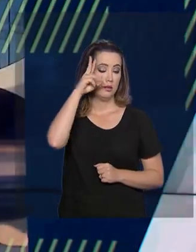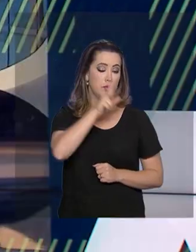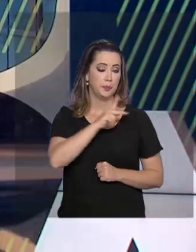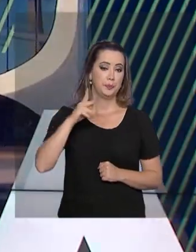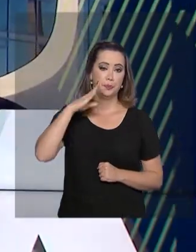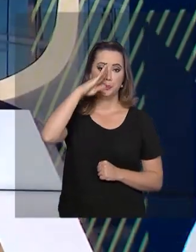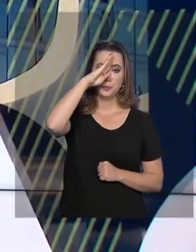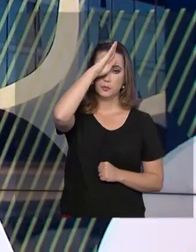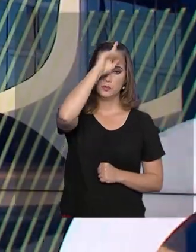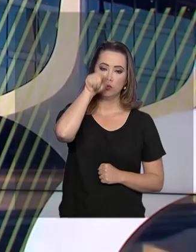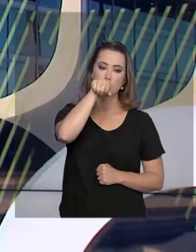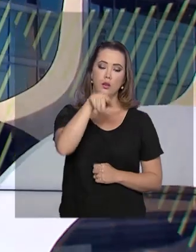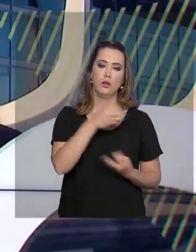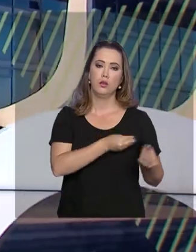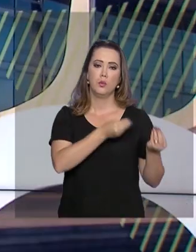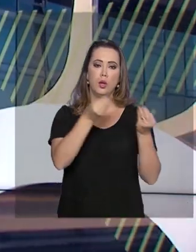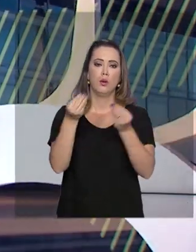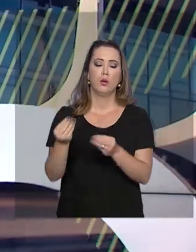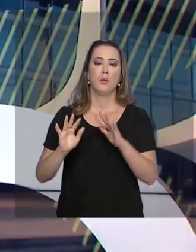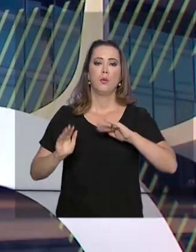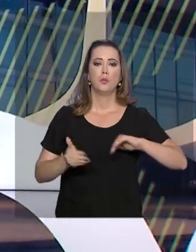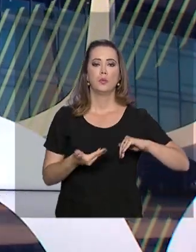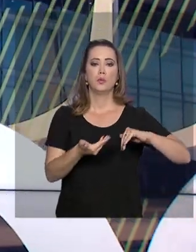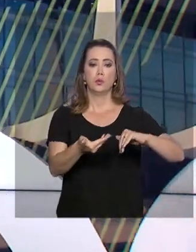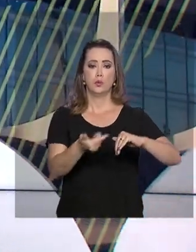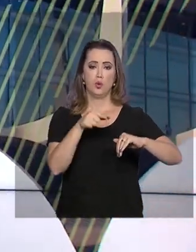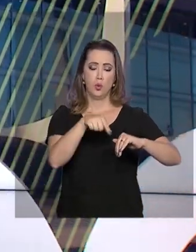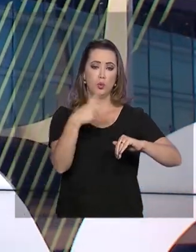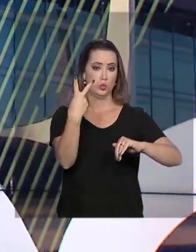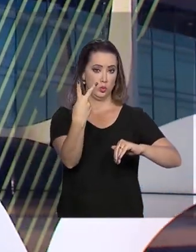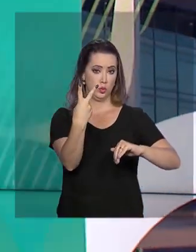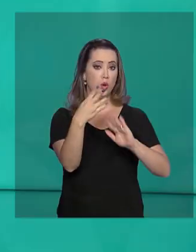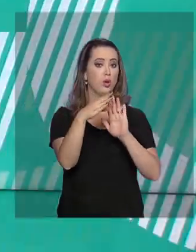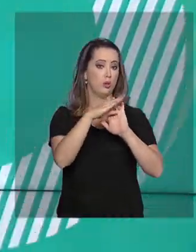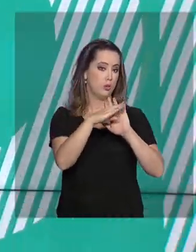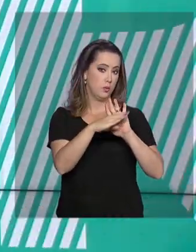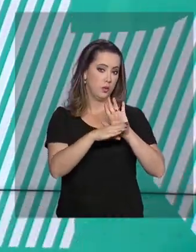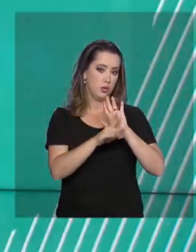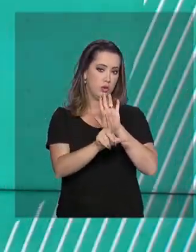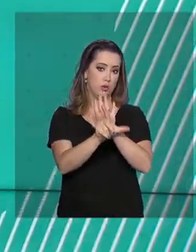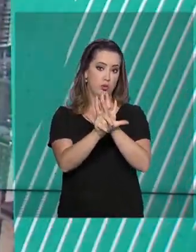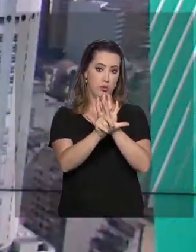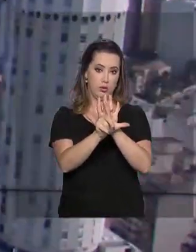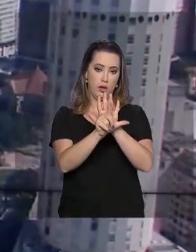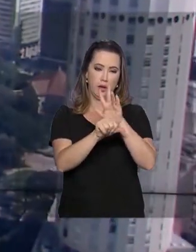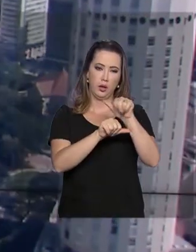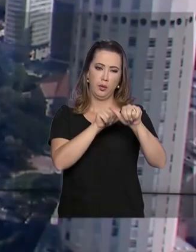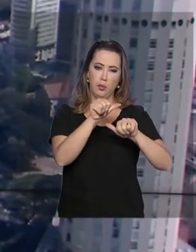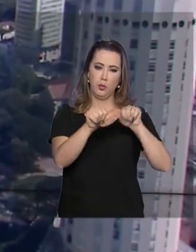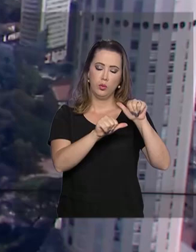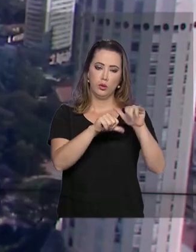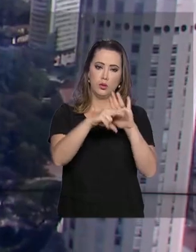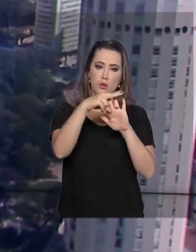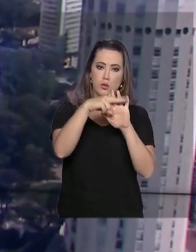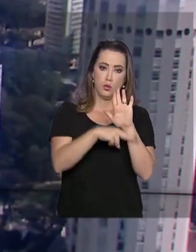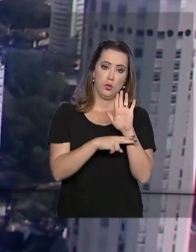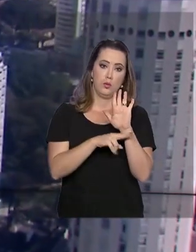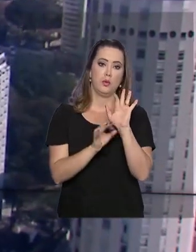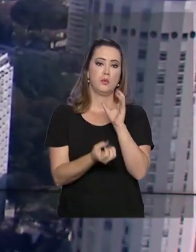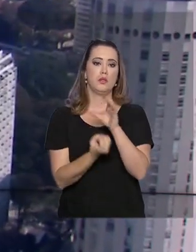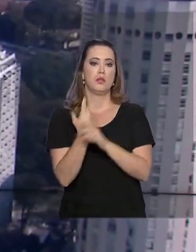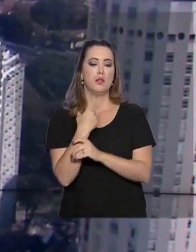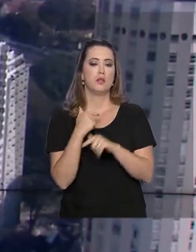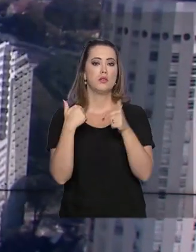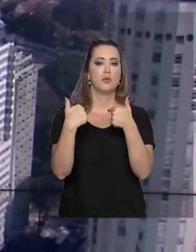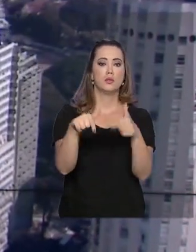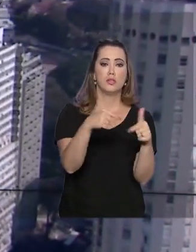terça-feira o presidente jair bolsonaro encaminhou ao congresso nacional dois projetos de lei que alteram as diretrizes para